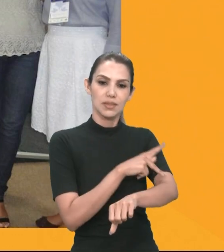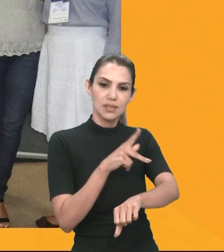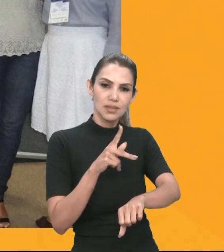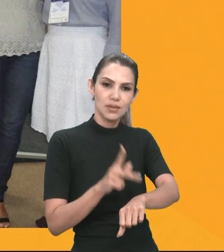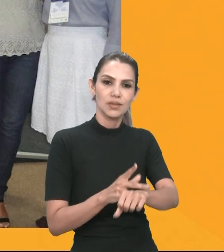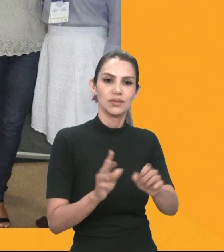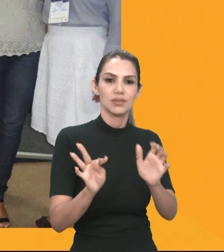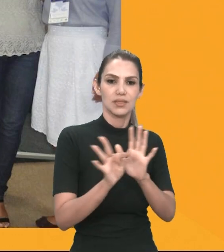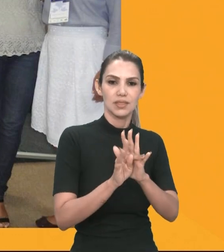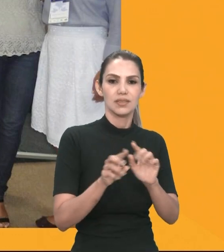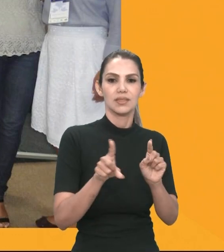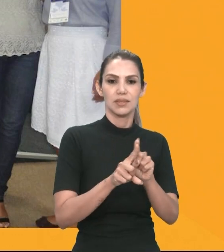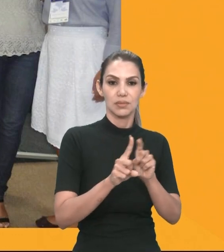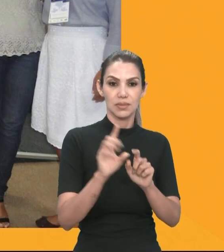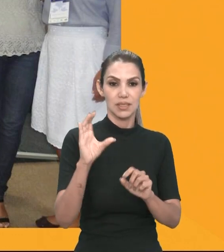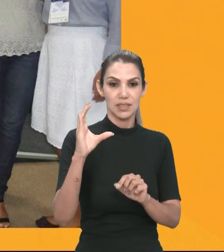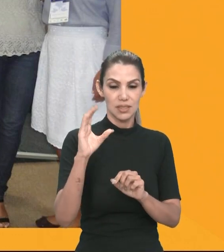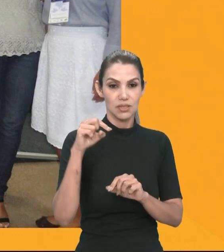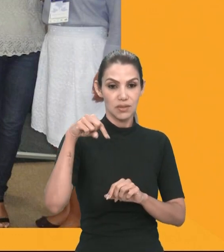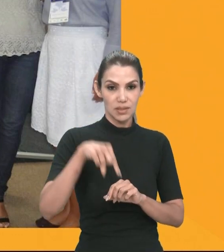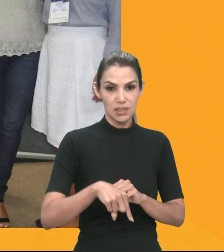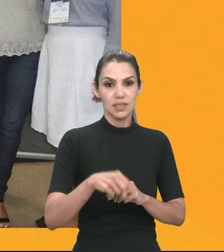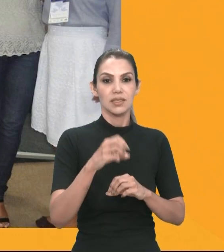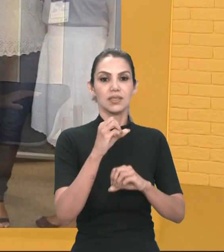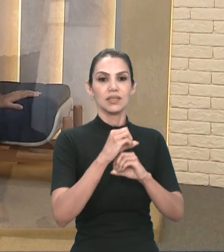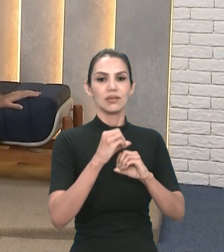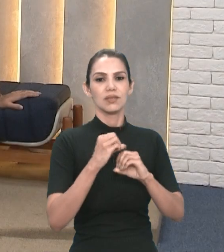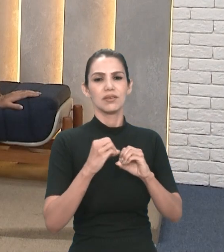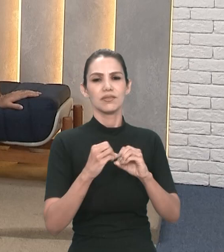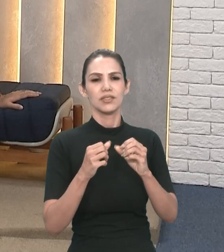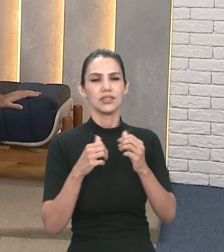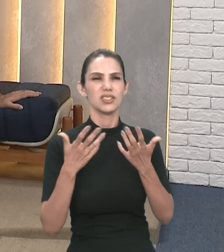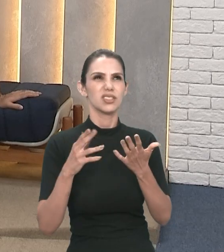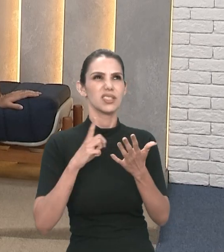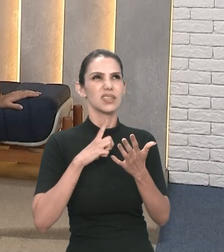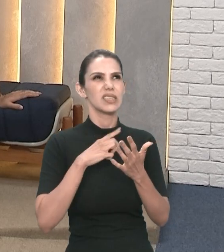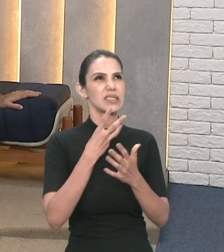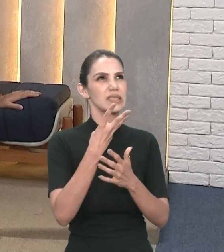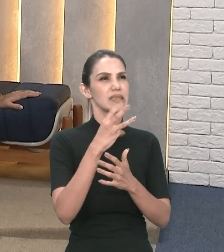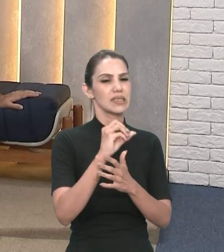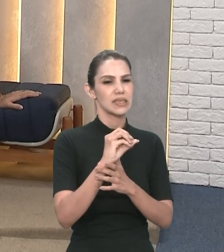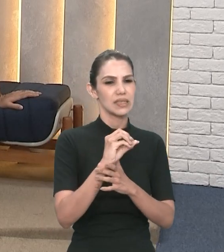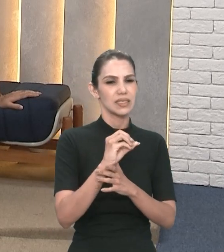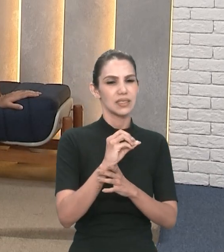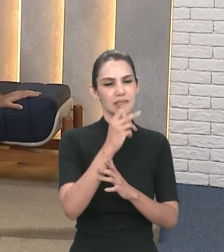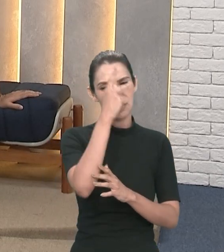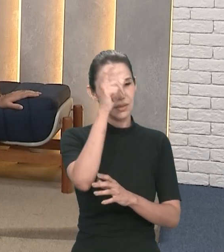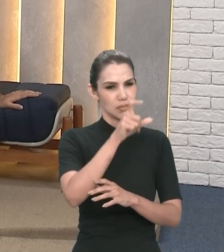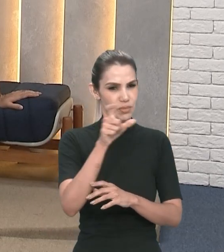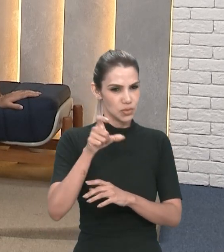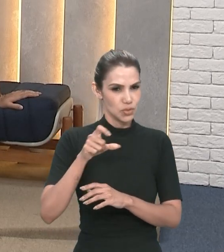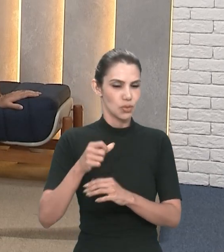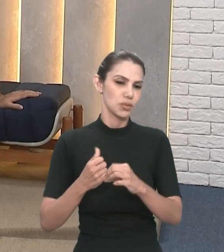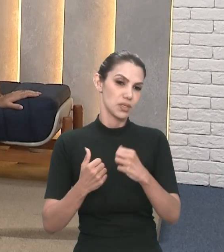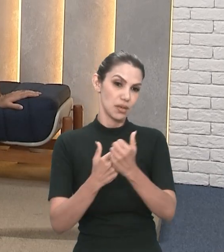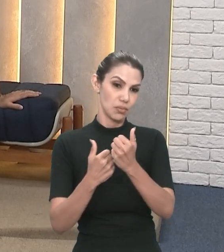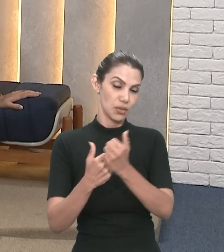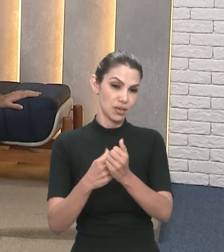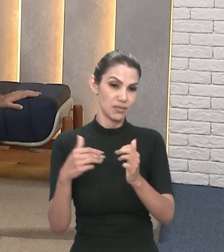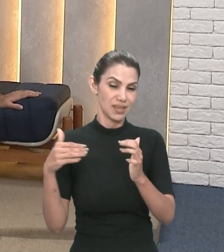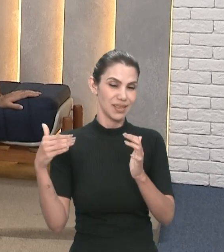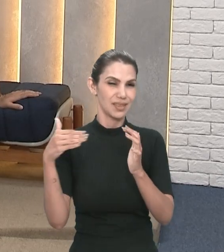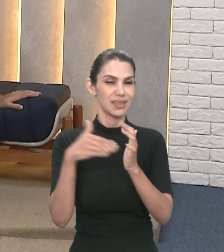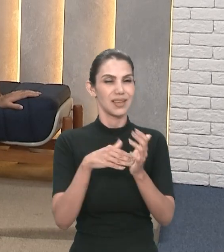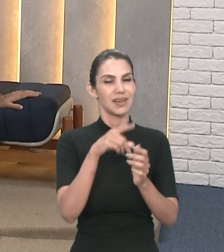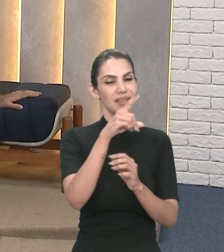científico, que a UFG acompanhava cerca de 30 caminhantes daqui até Aruanã. É uma coisa inédita para mim, que